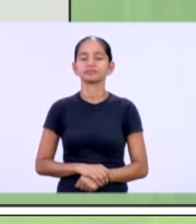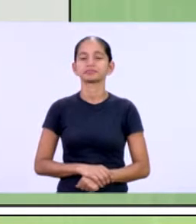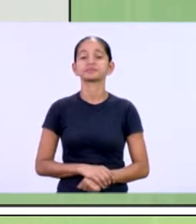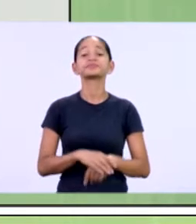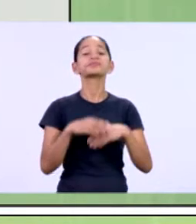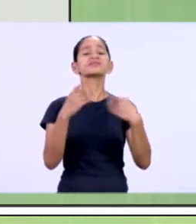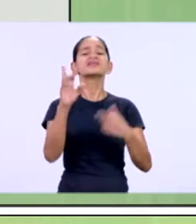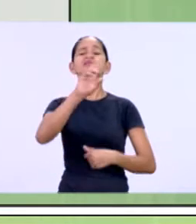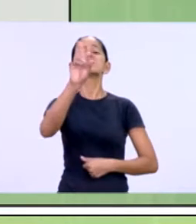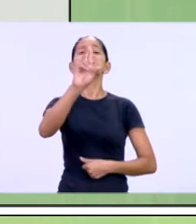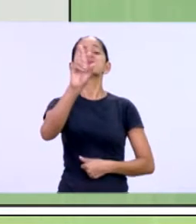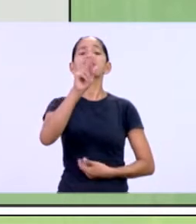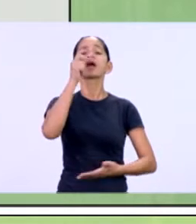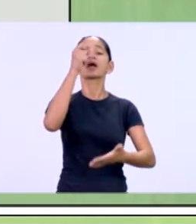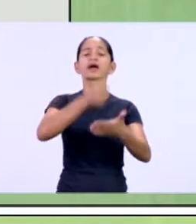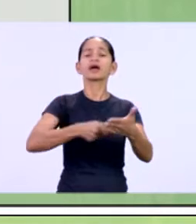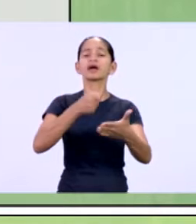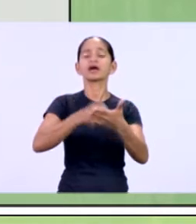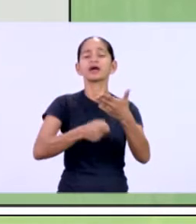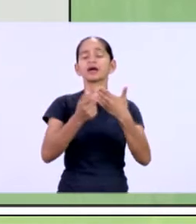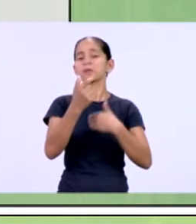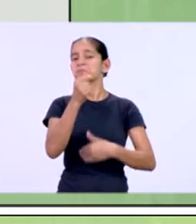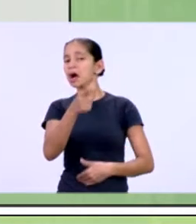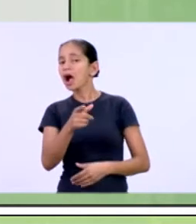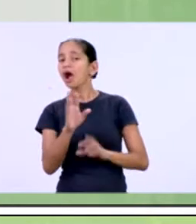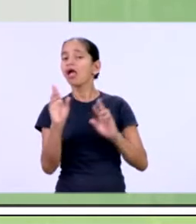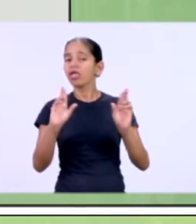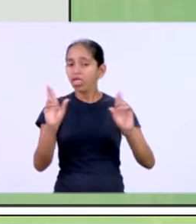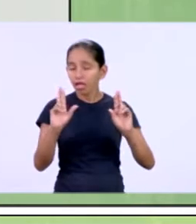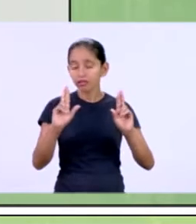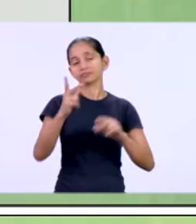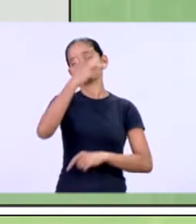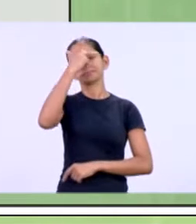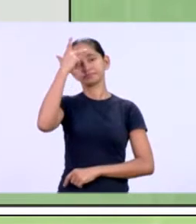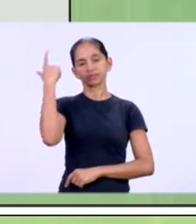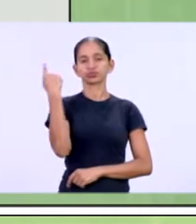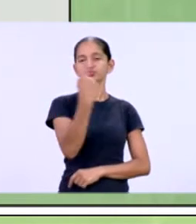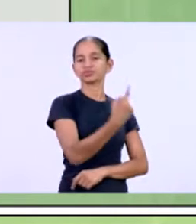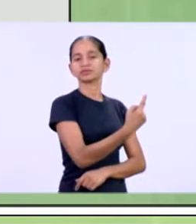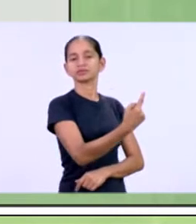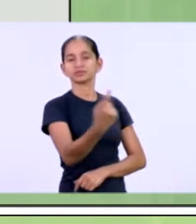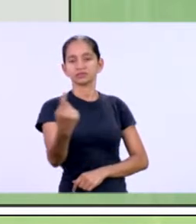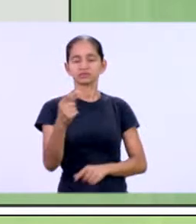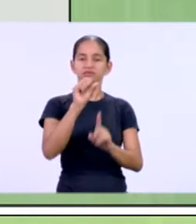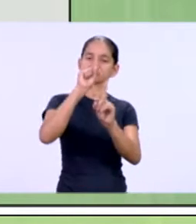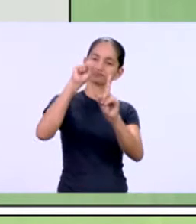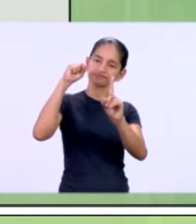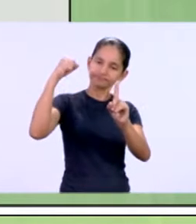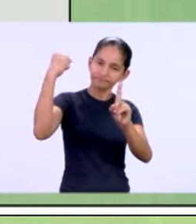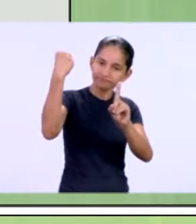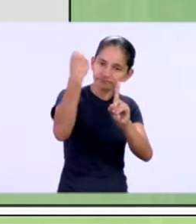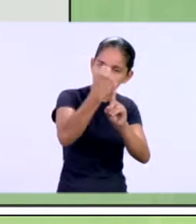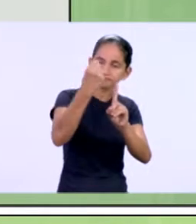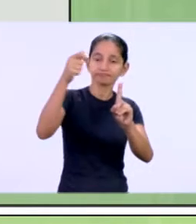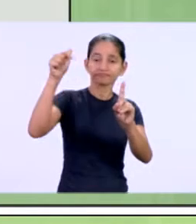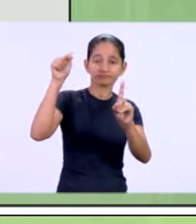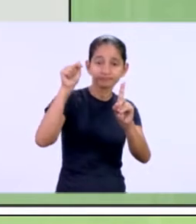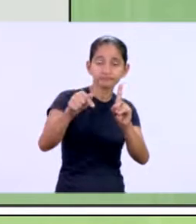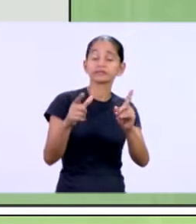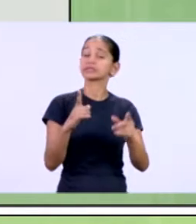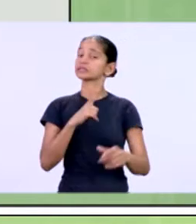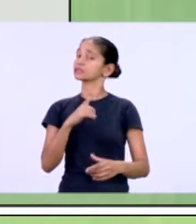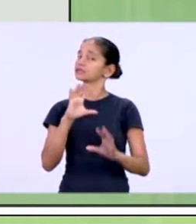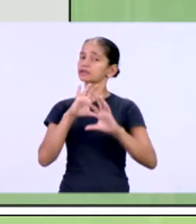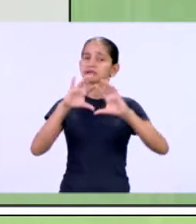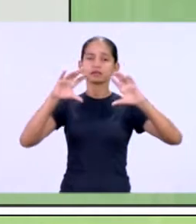Então, de quem que é a obrigação de pagar o tributo? Do contribuinte. O contribuinte é aquele sujeito que tem uma relação